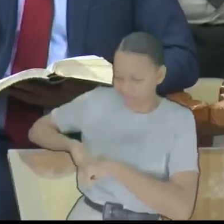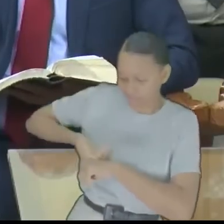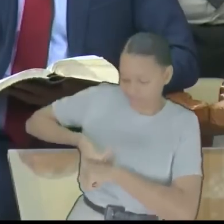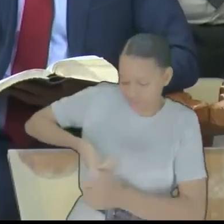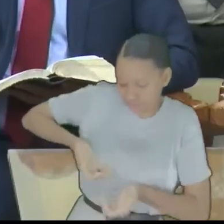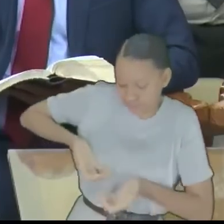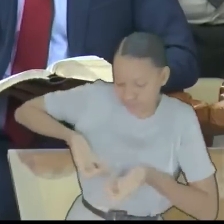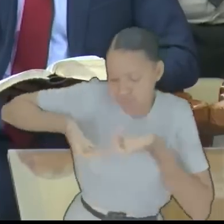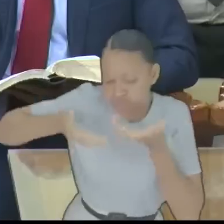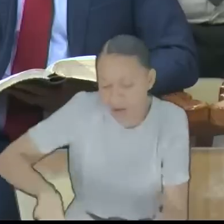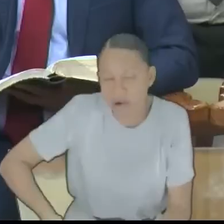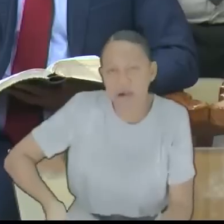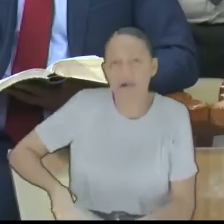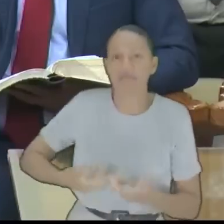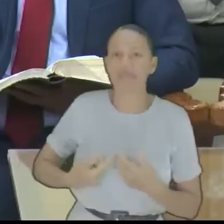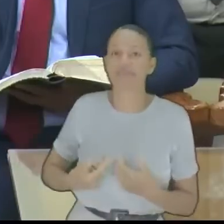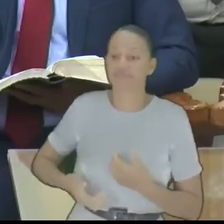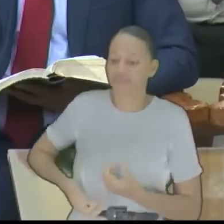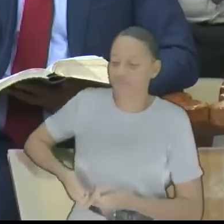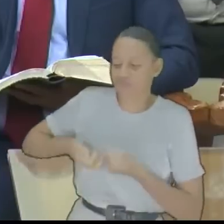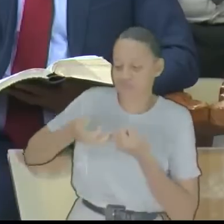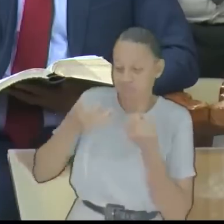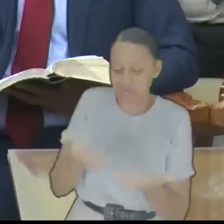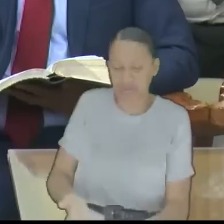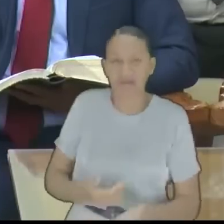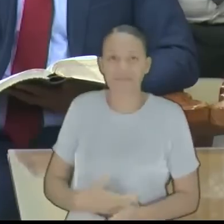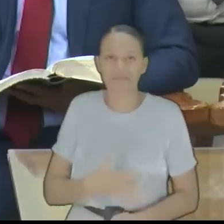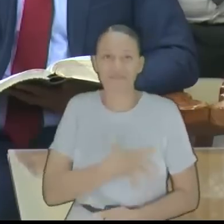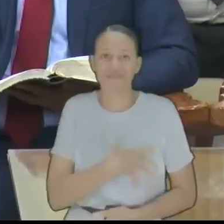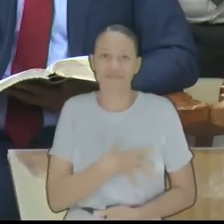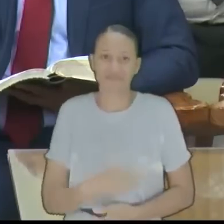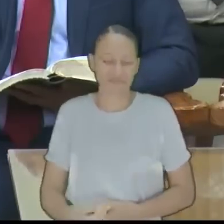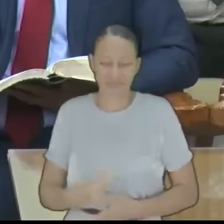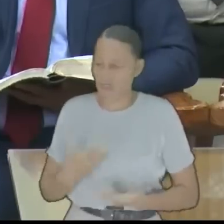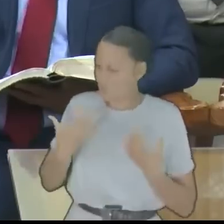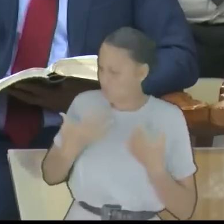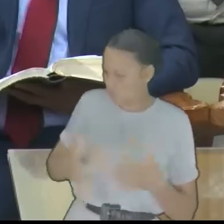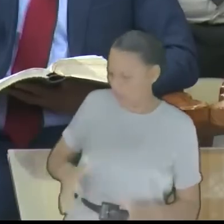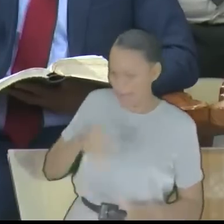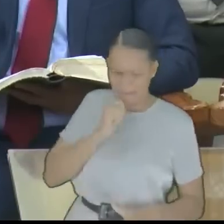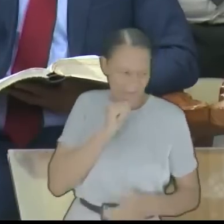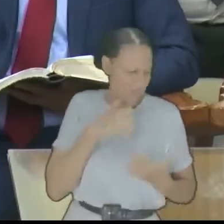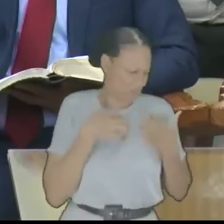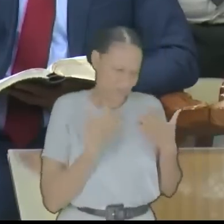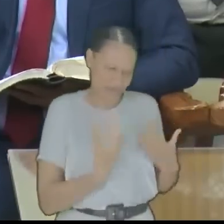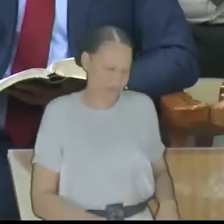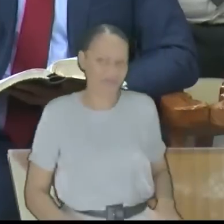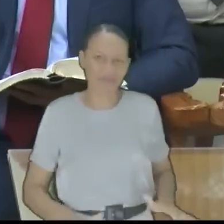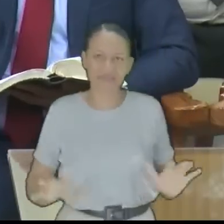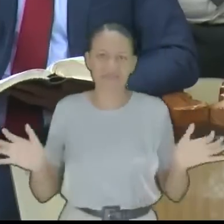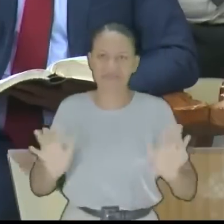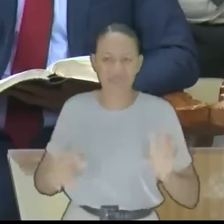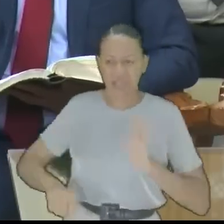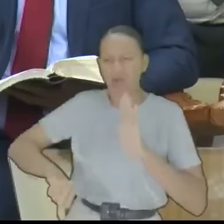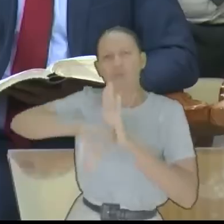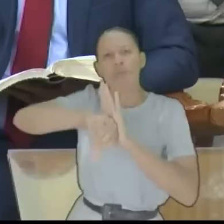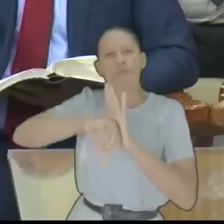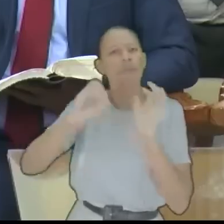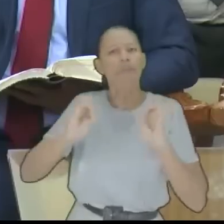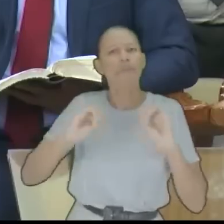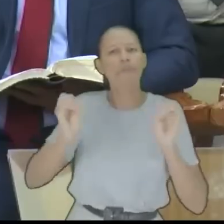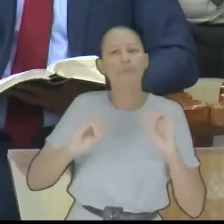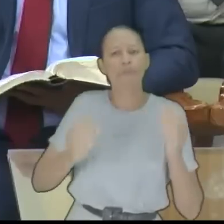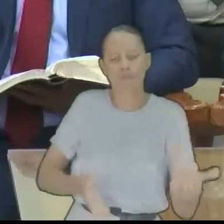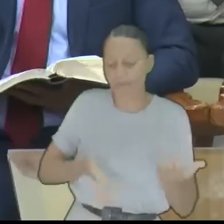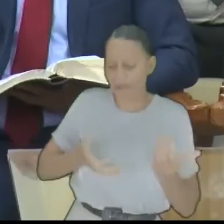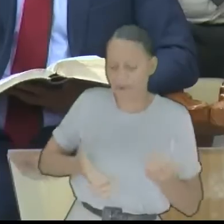as crianças indesejadas. O filho o pai não queria, a mãe não queria, não era crime. Pegava o